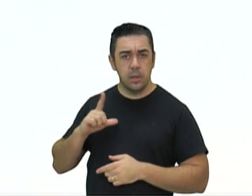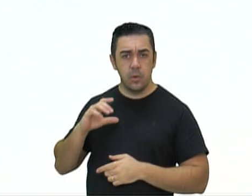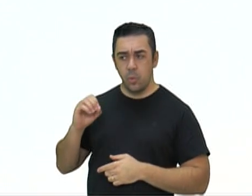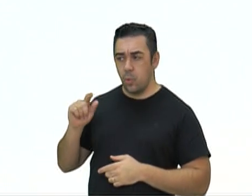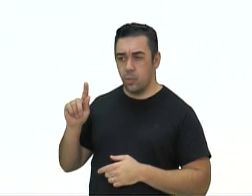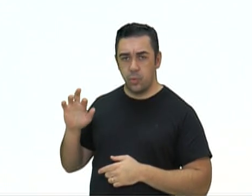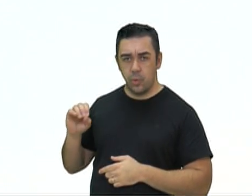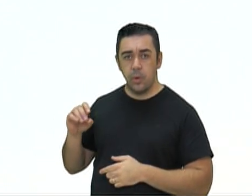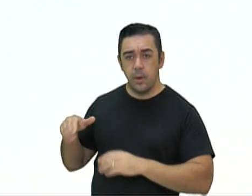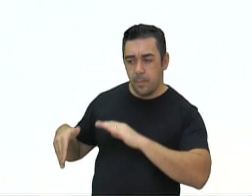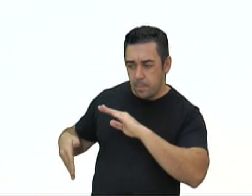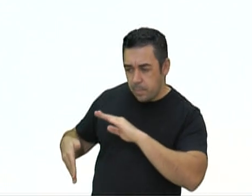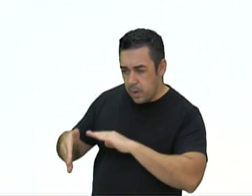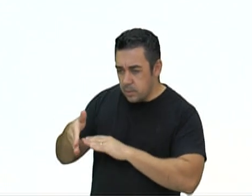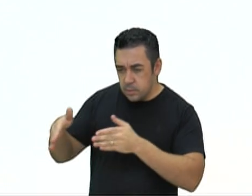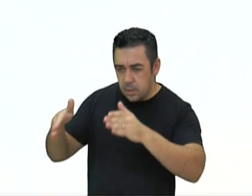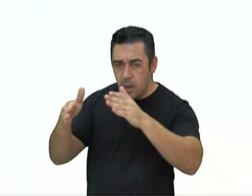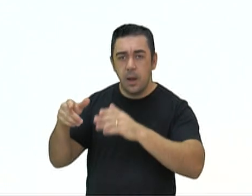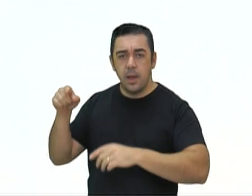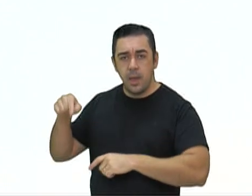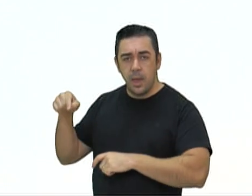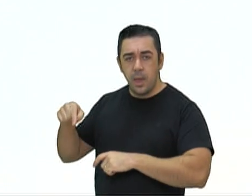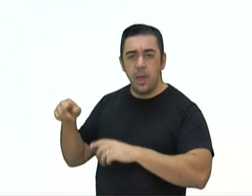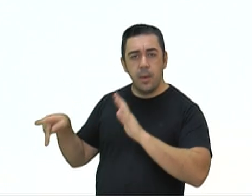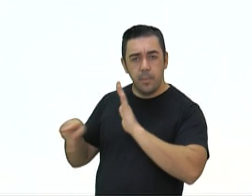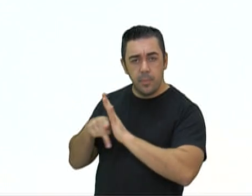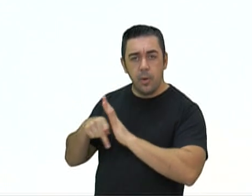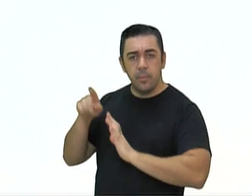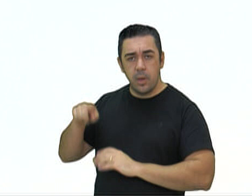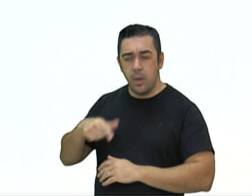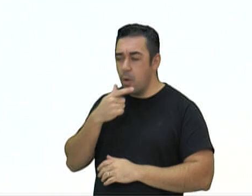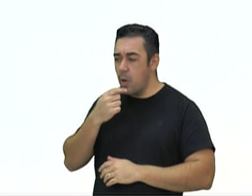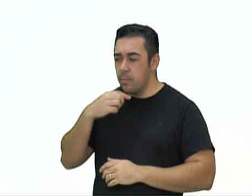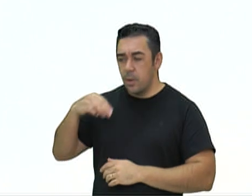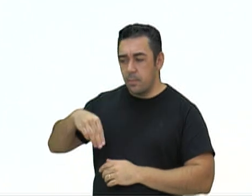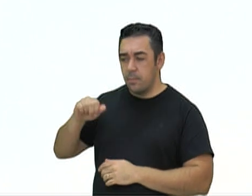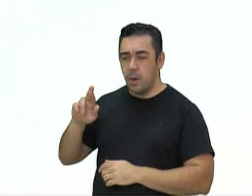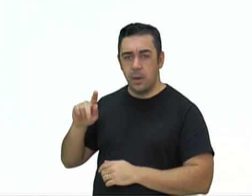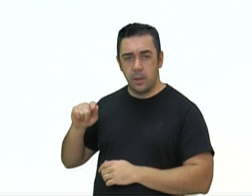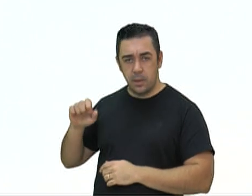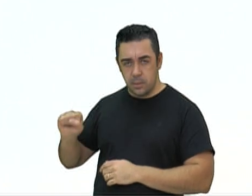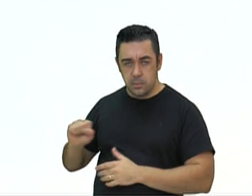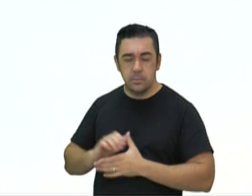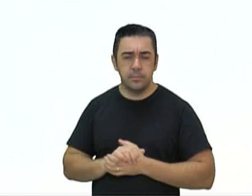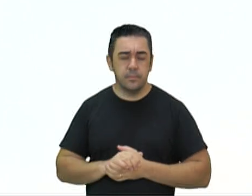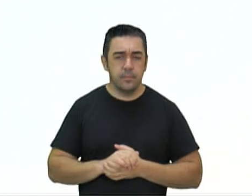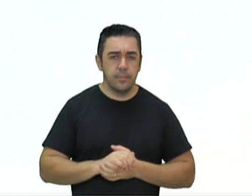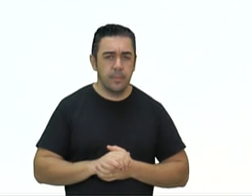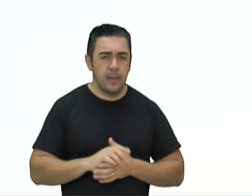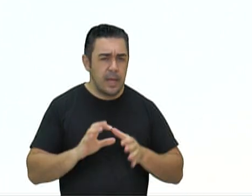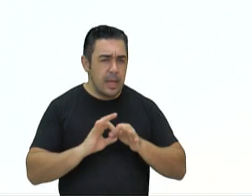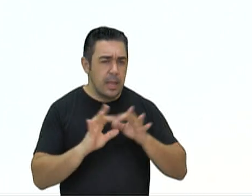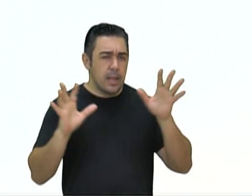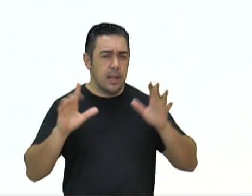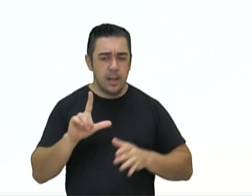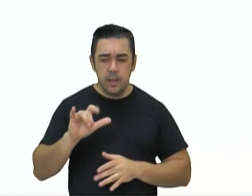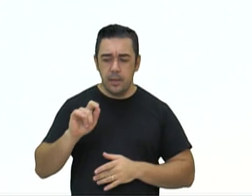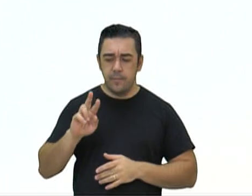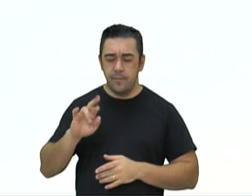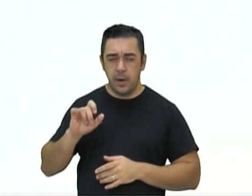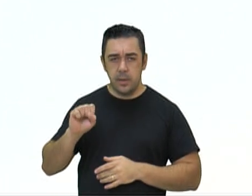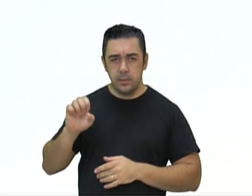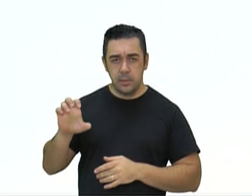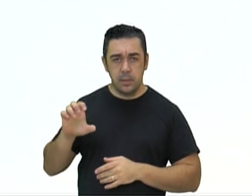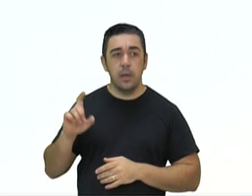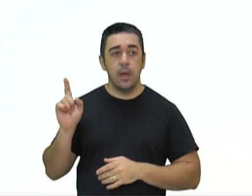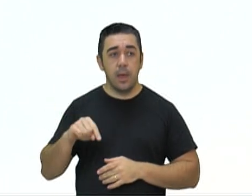rei passar, digam que todas essas terras pertencem ao Marquês de Carabás. Alternativa A. Livrar-se é verbo transitivo